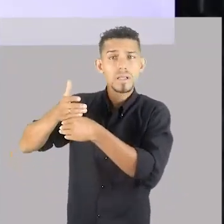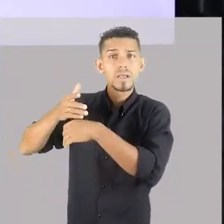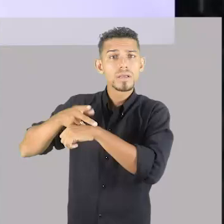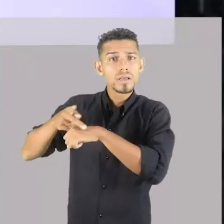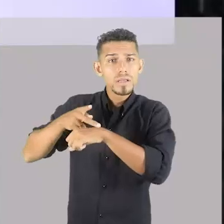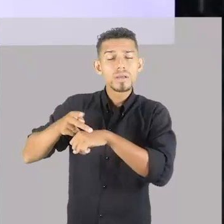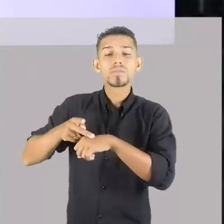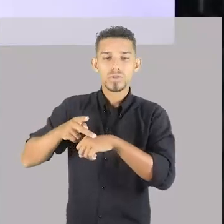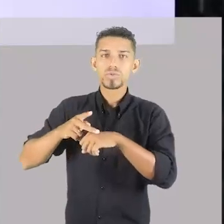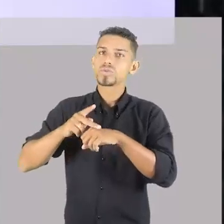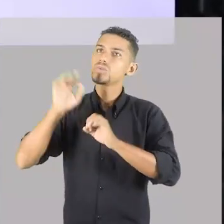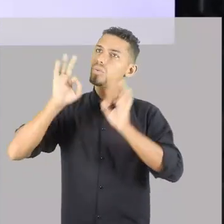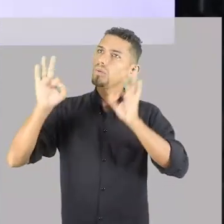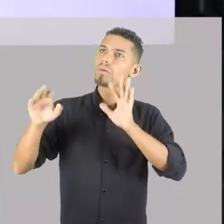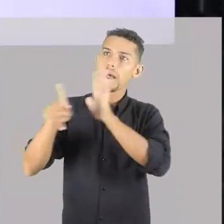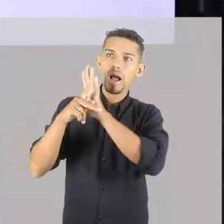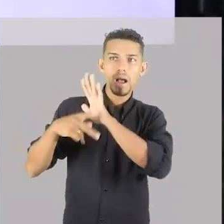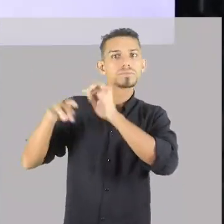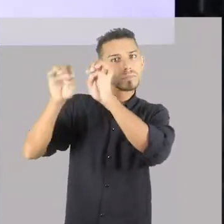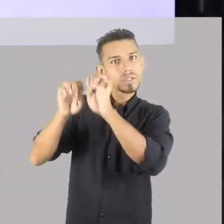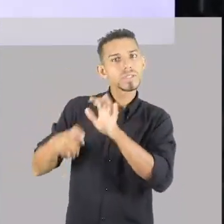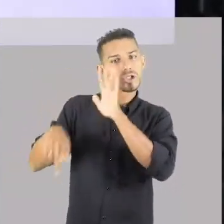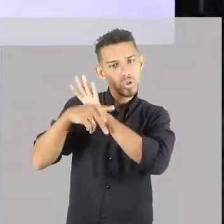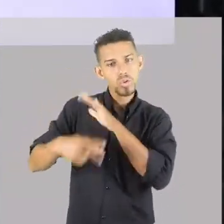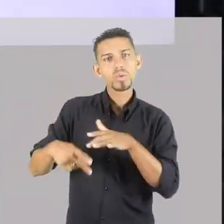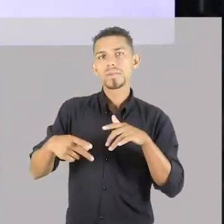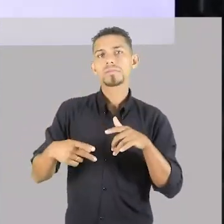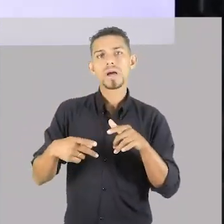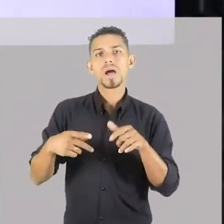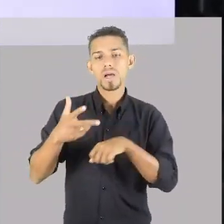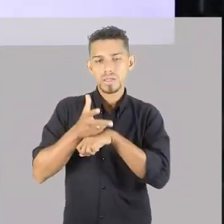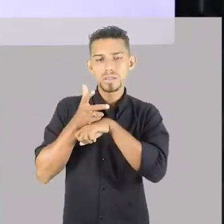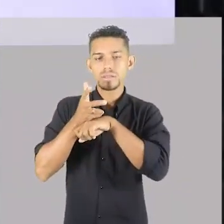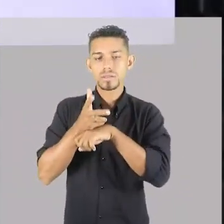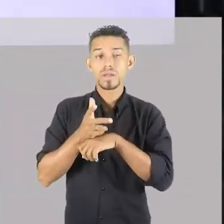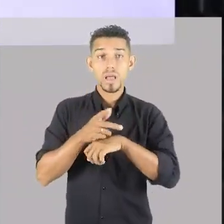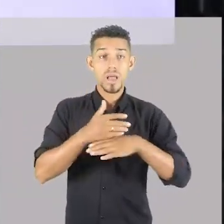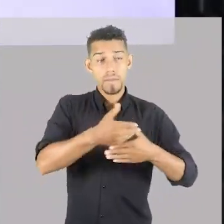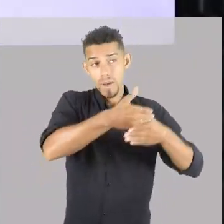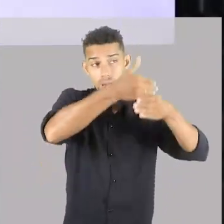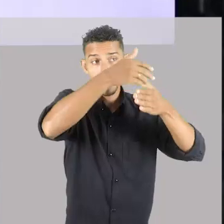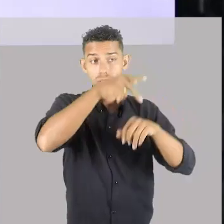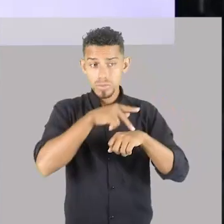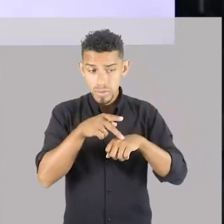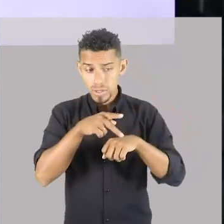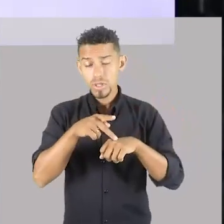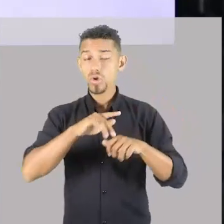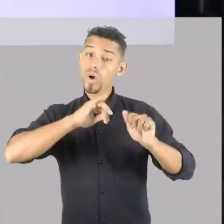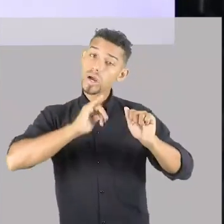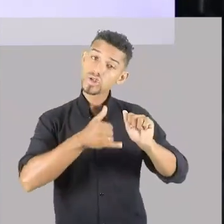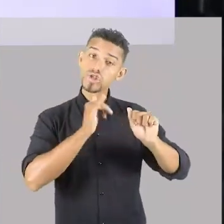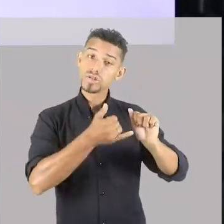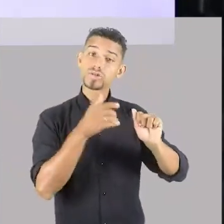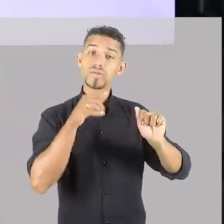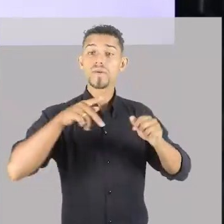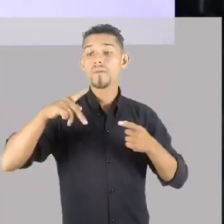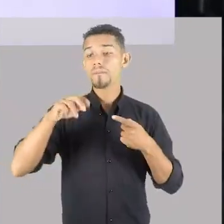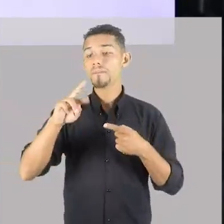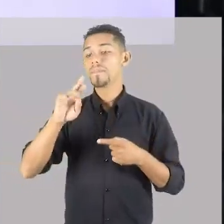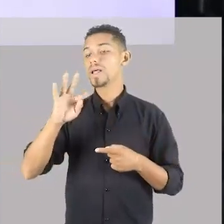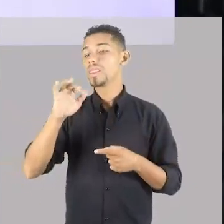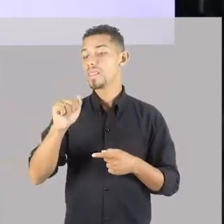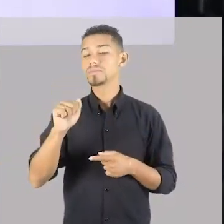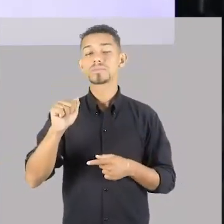toda estruturada para essas gravações, certo? Então, quando eu digo paredes pretas, eu estou adjetivando, certo? E